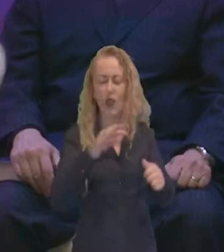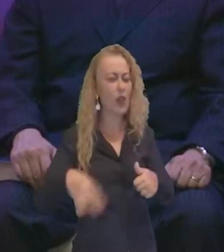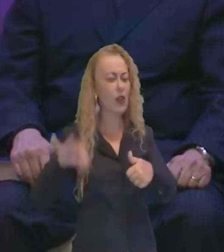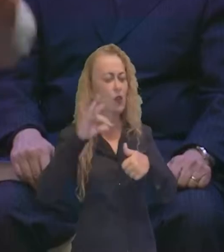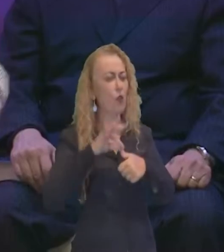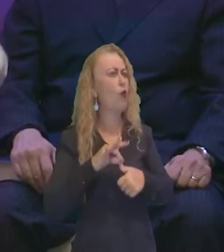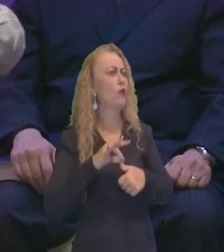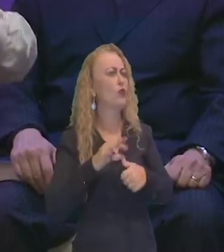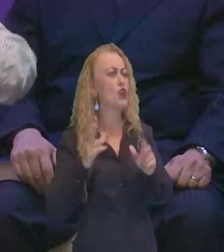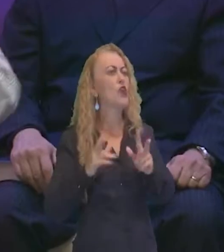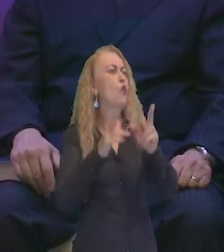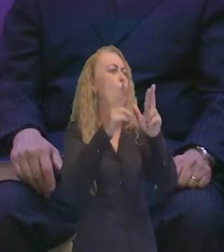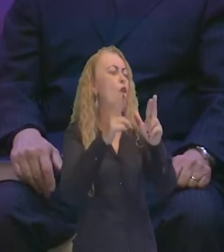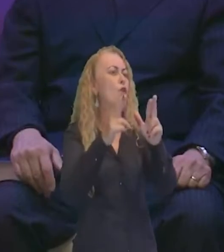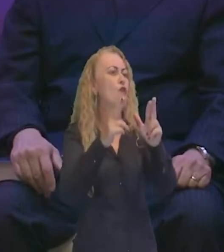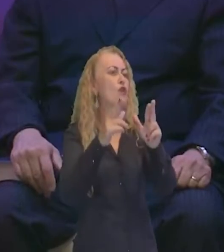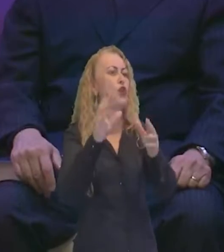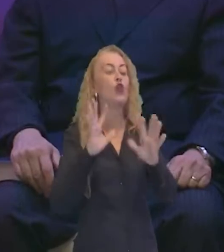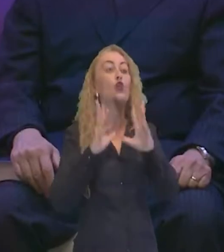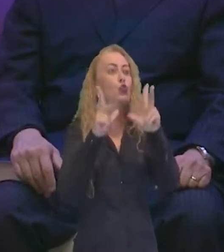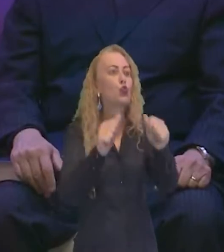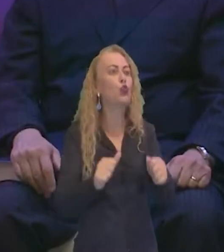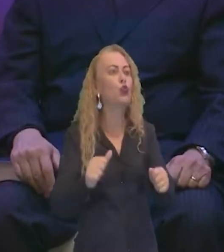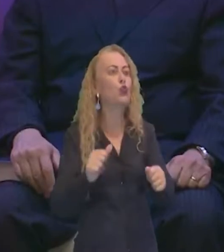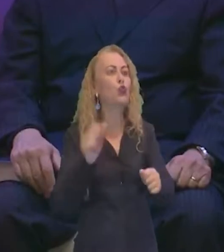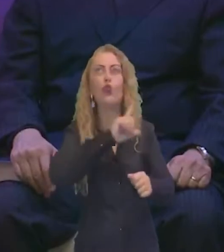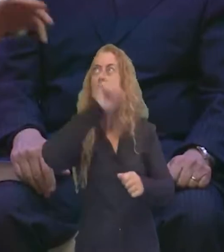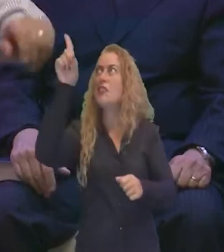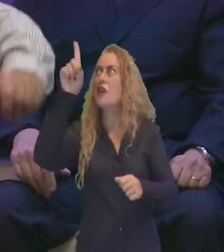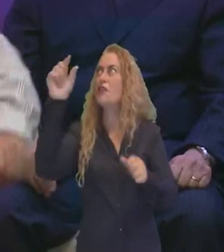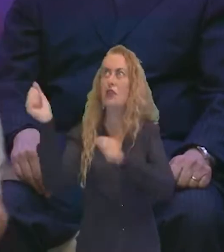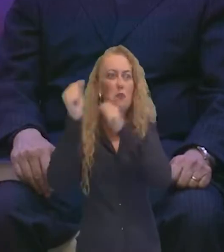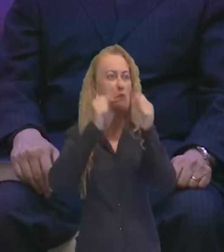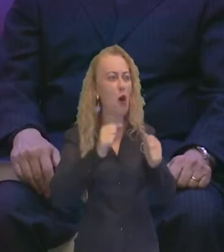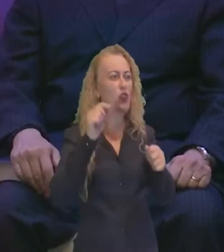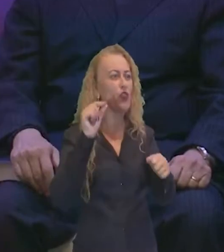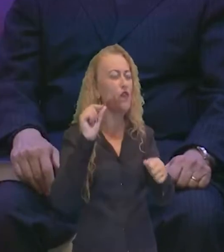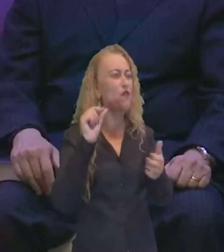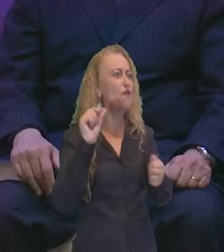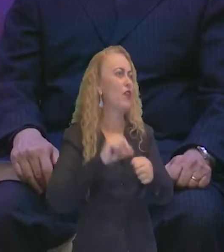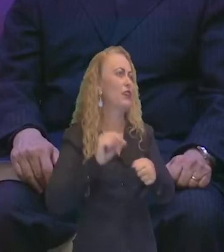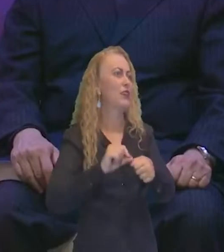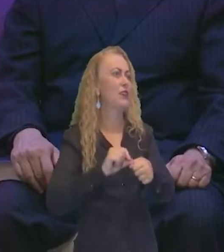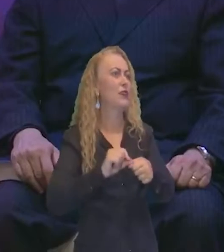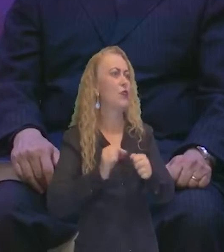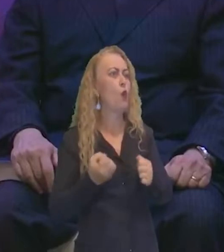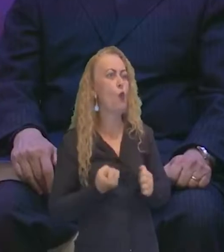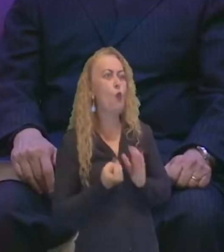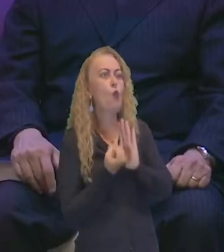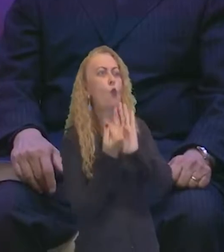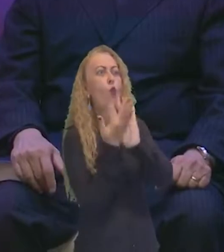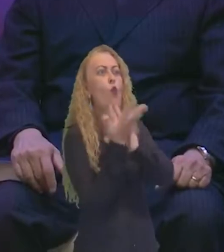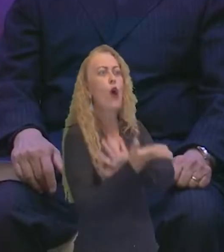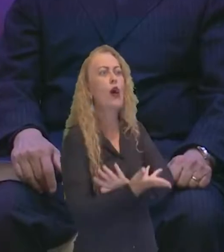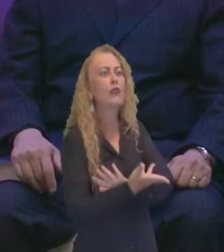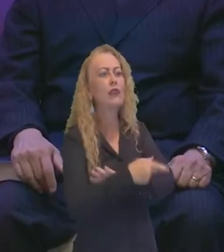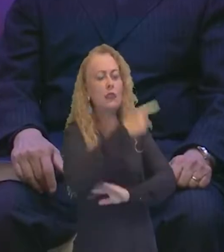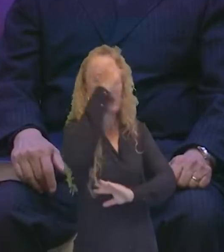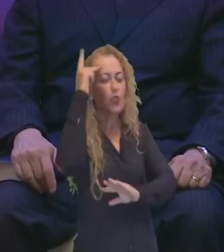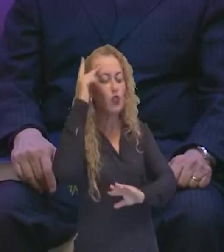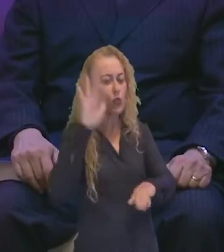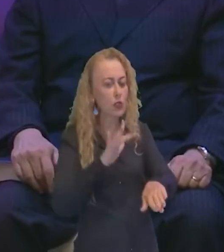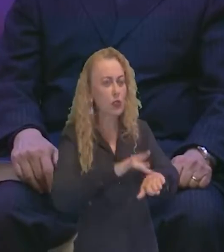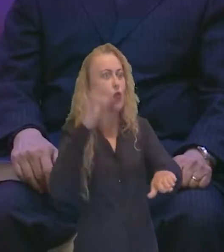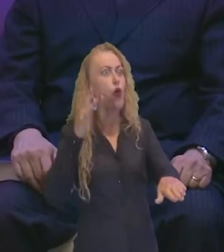nada que Deus não possa realizar. Quantas pessoas tocaram em Jesus quando aquela mulher do fluxo de sangue tocou